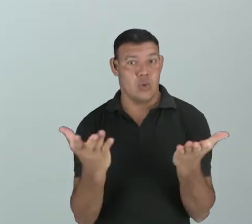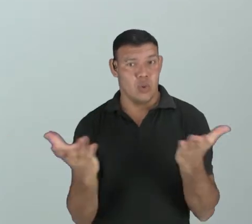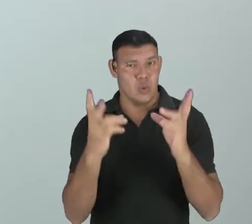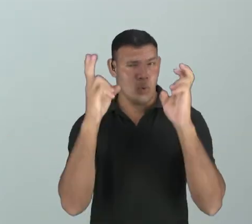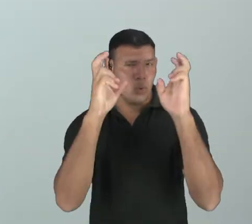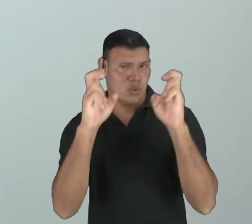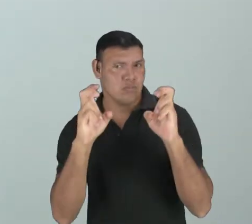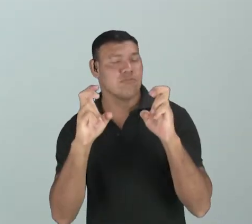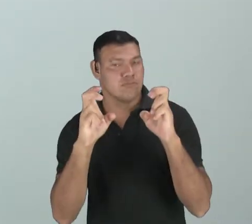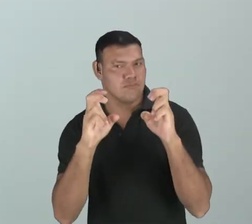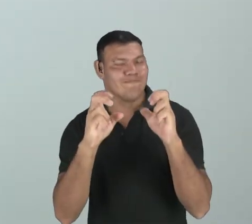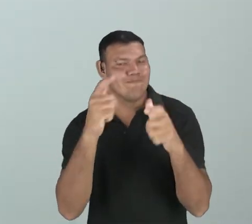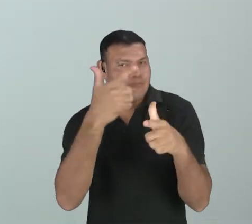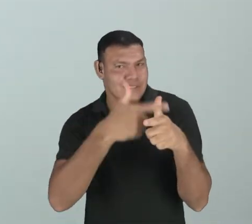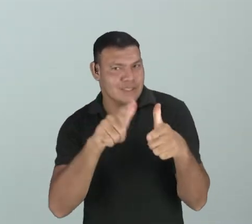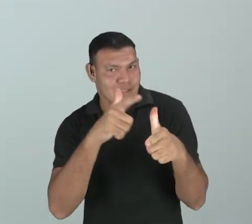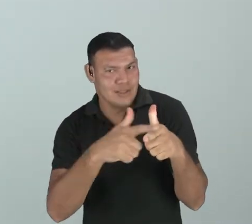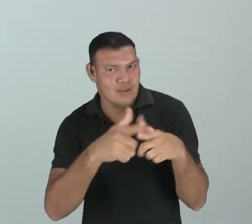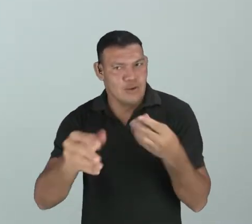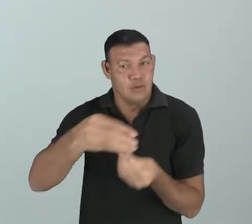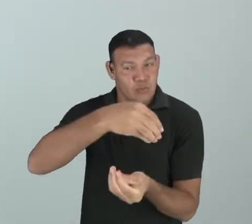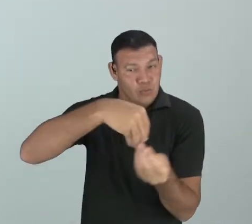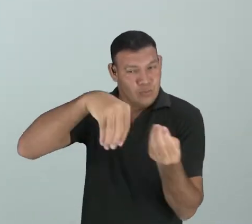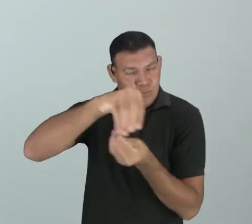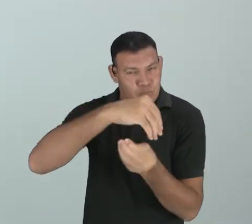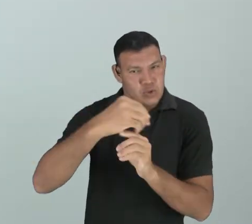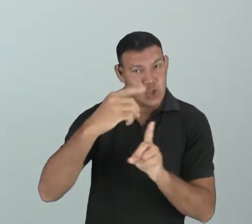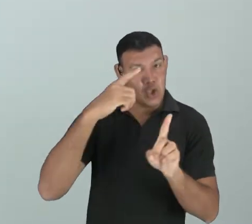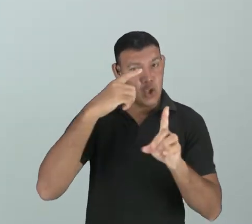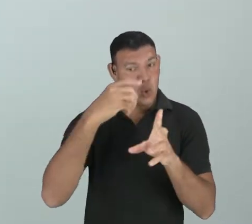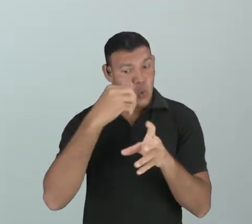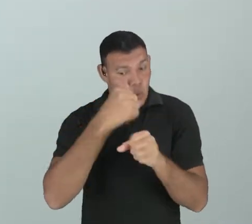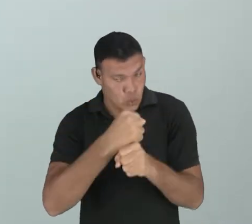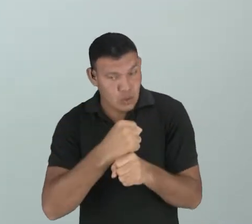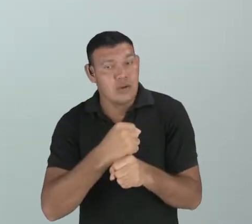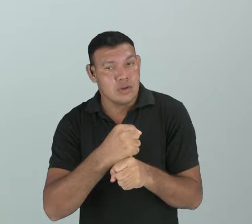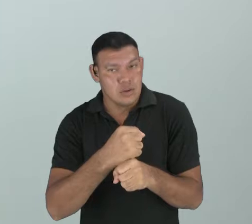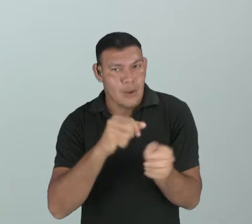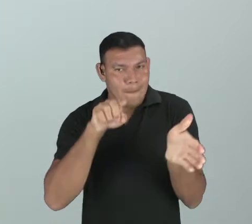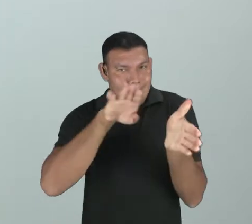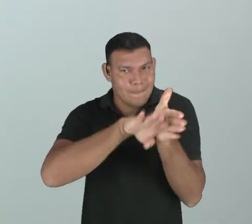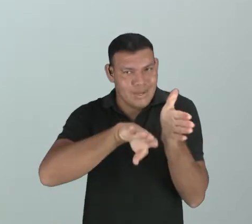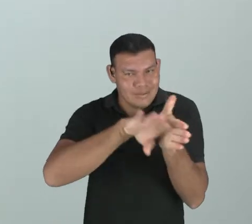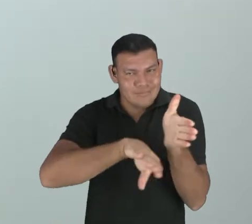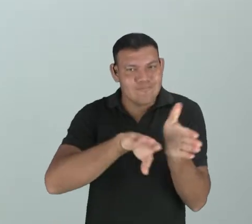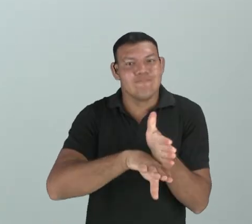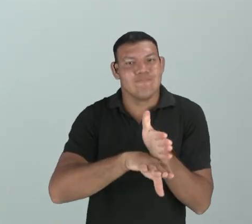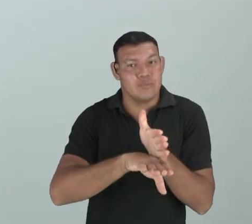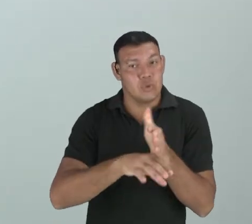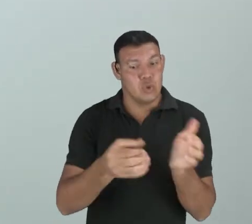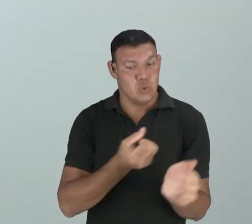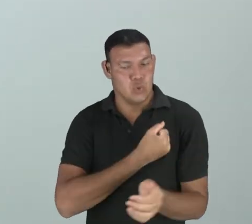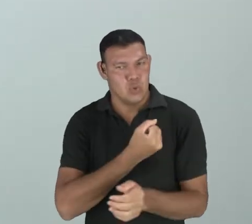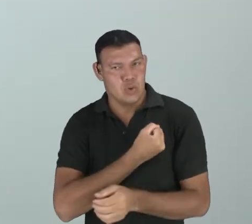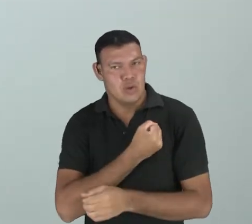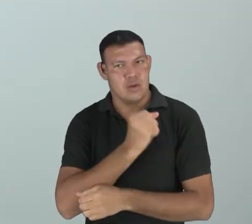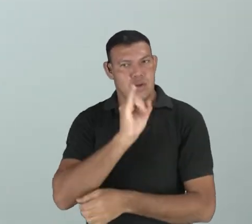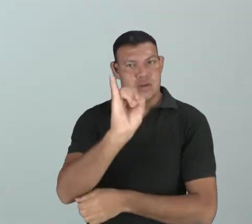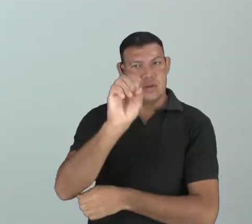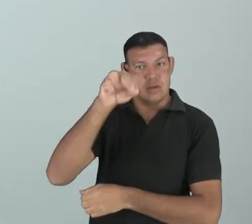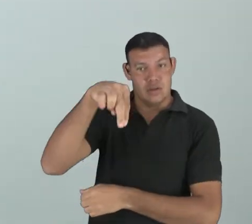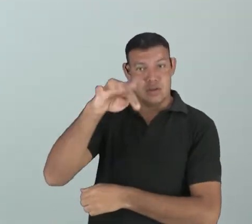algumas situações envolvendo operações de adição e subtração com números inteiros, né, em